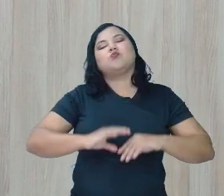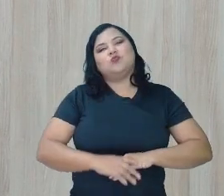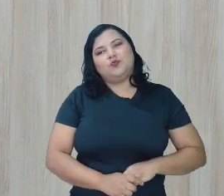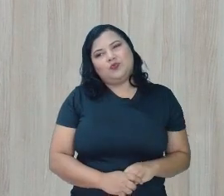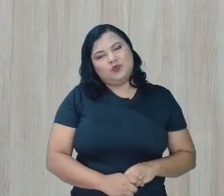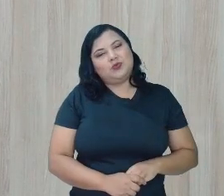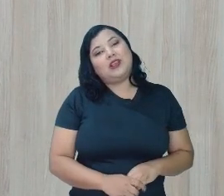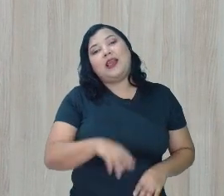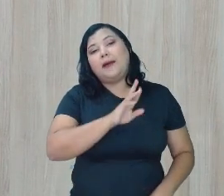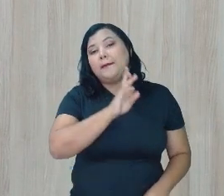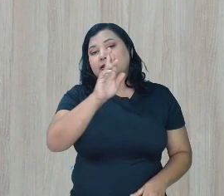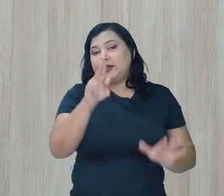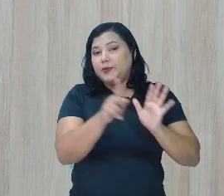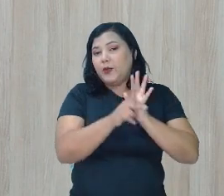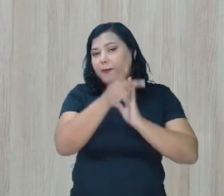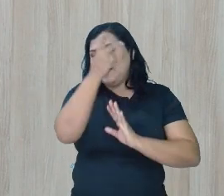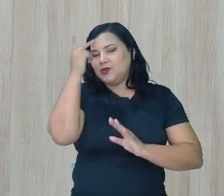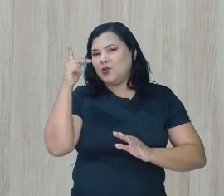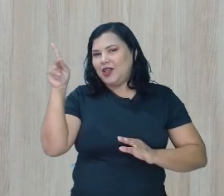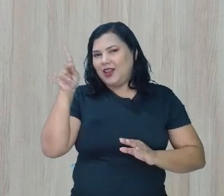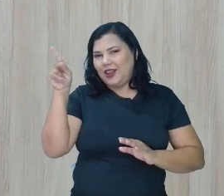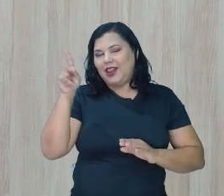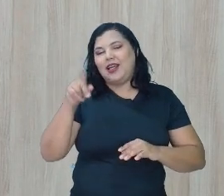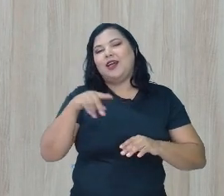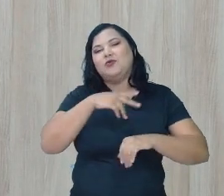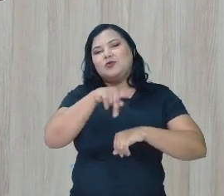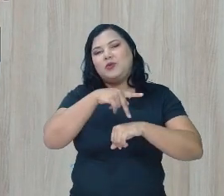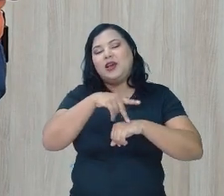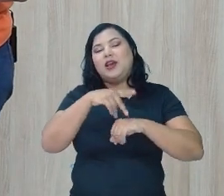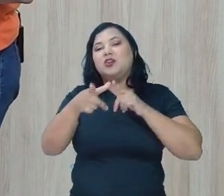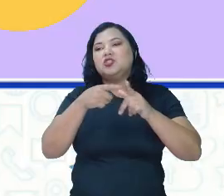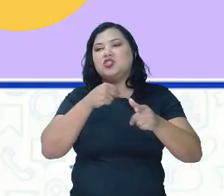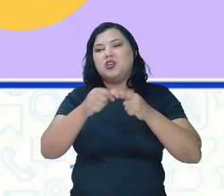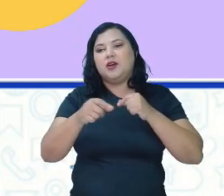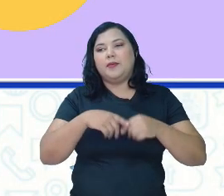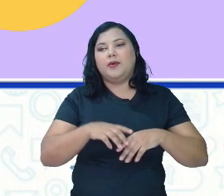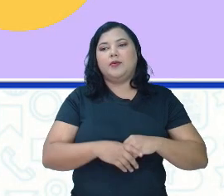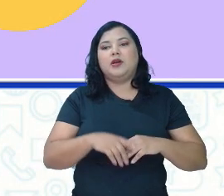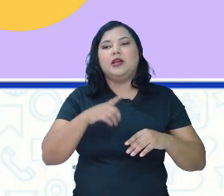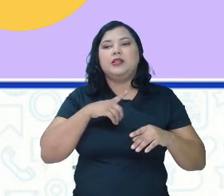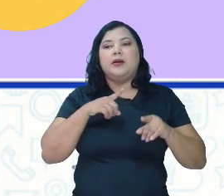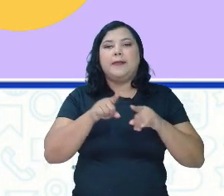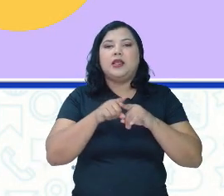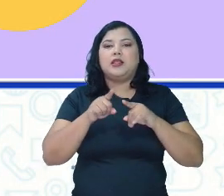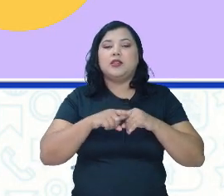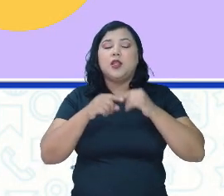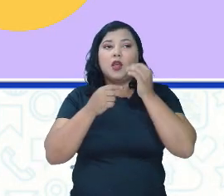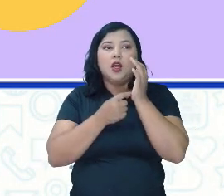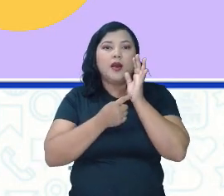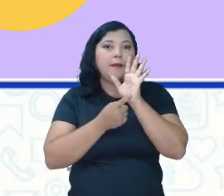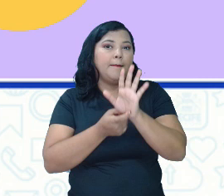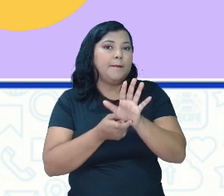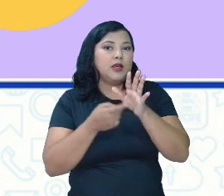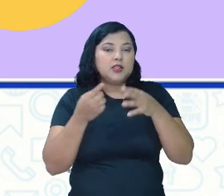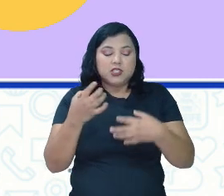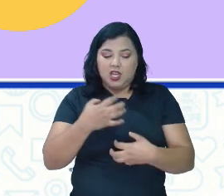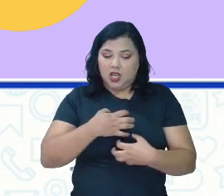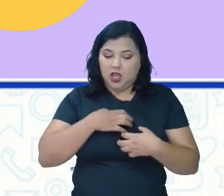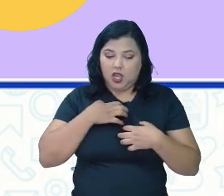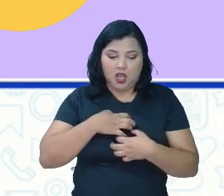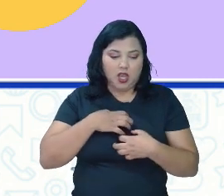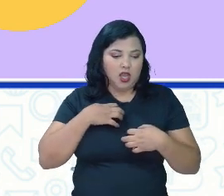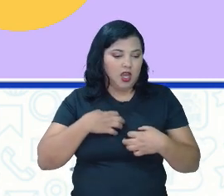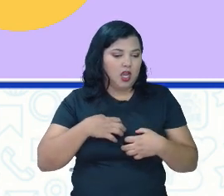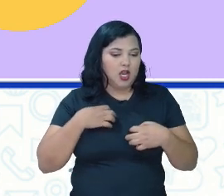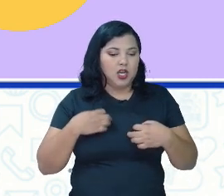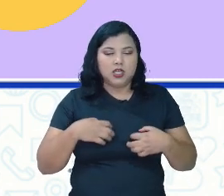os japoneses, é bem interessante. Representação exagerada de sentimentos, raiva,